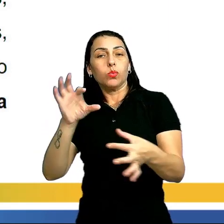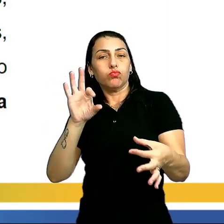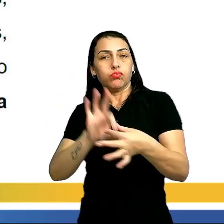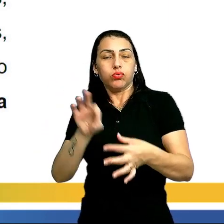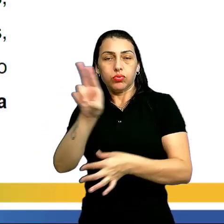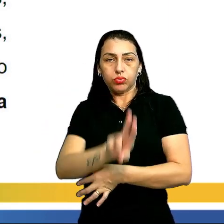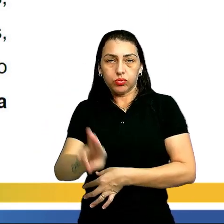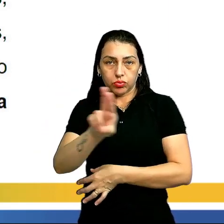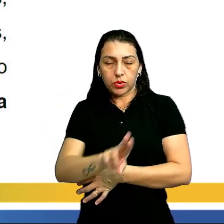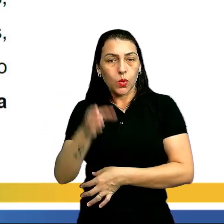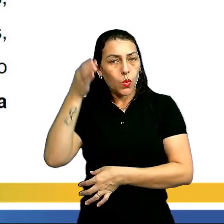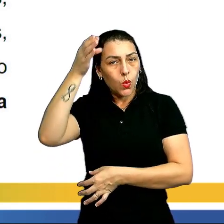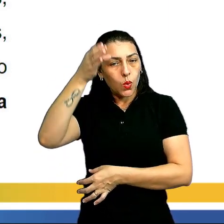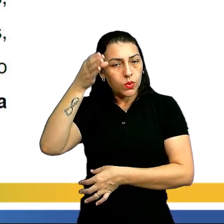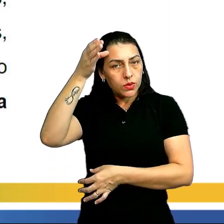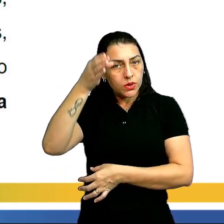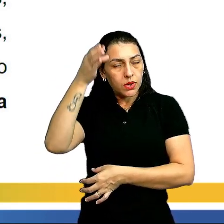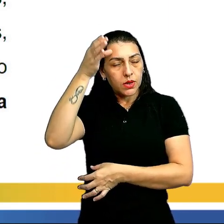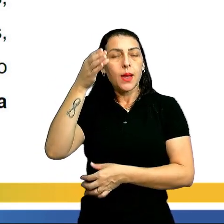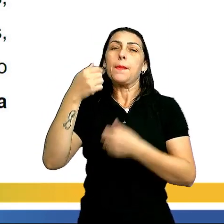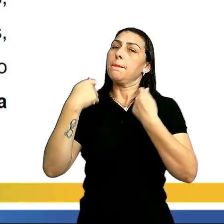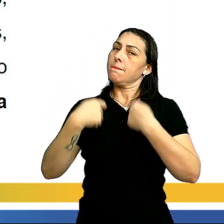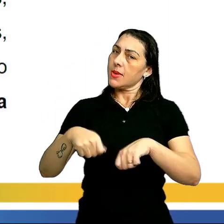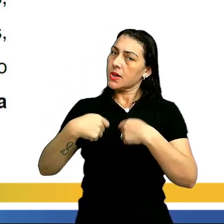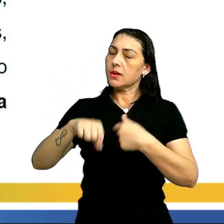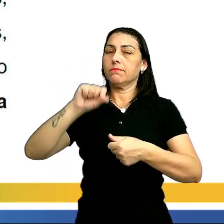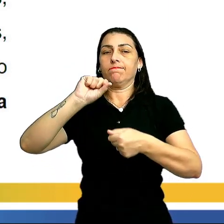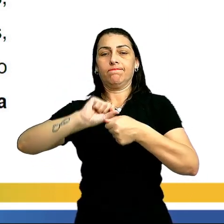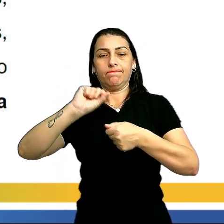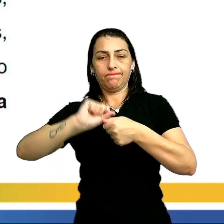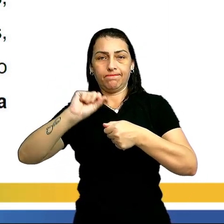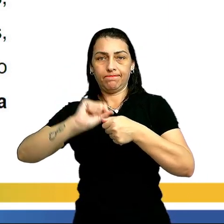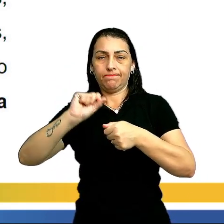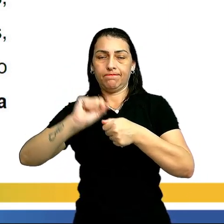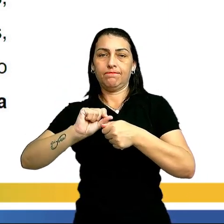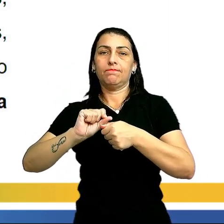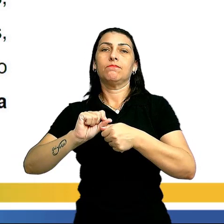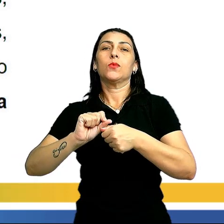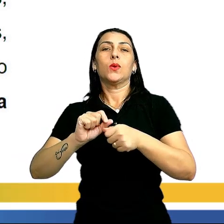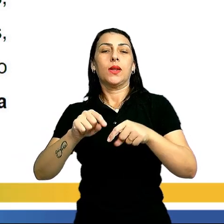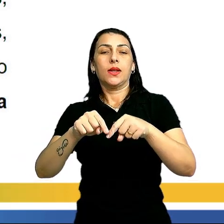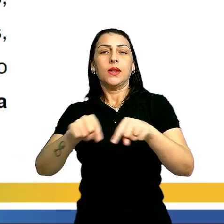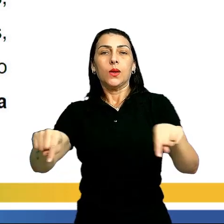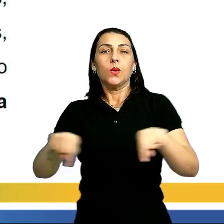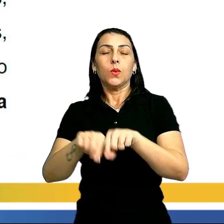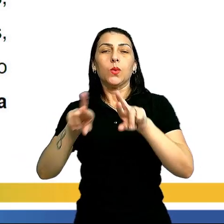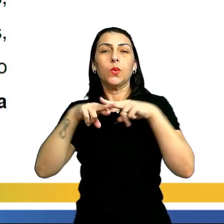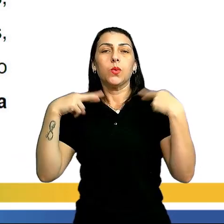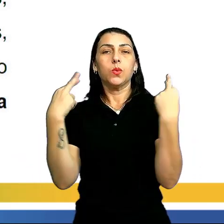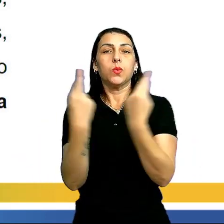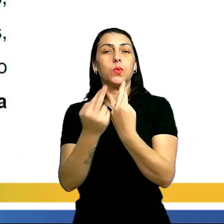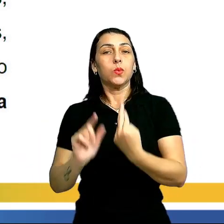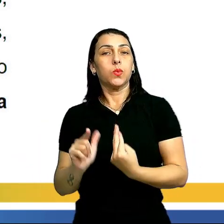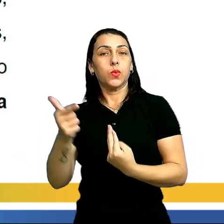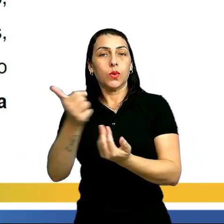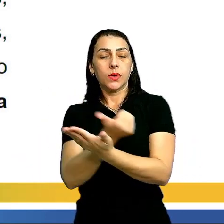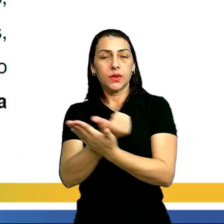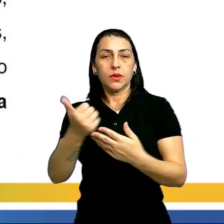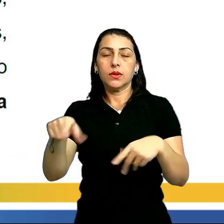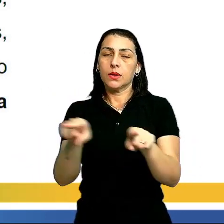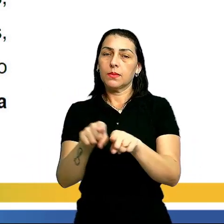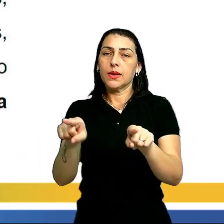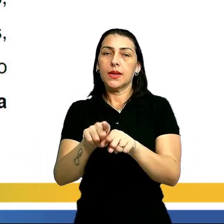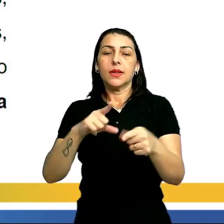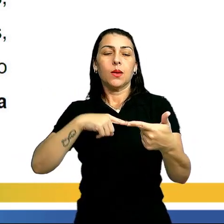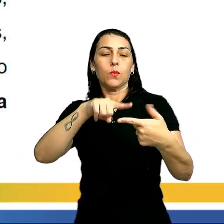texto. Conscientizações necessitam ser feitas por esse gabinete. Nós temos outra ação, observe que nós já